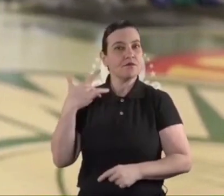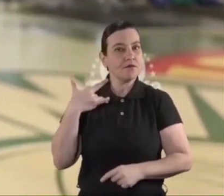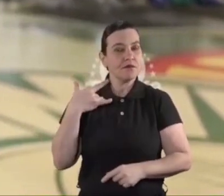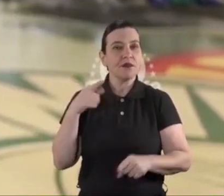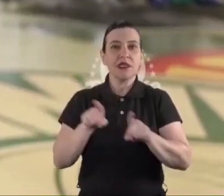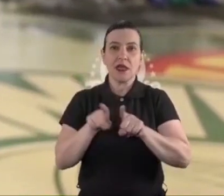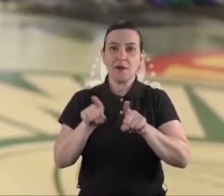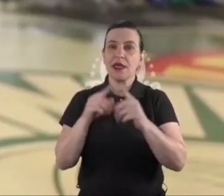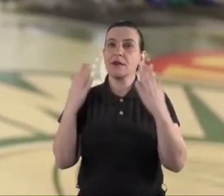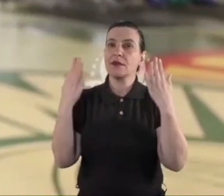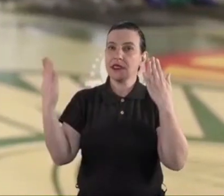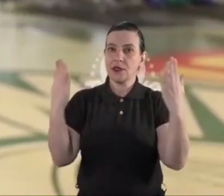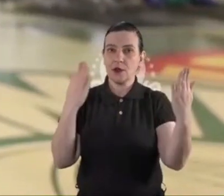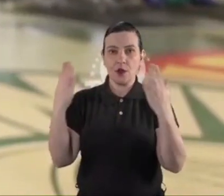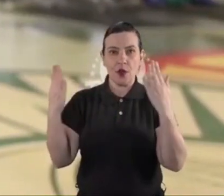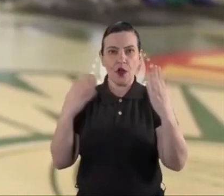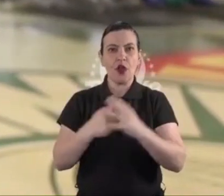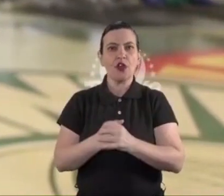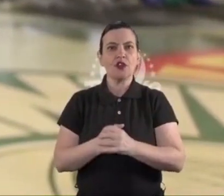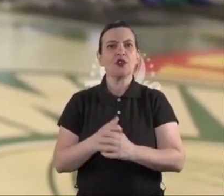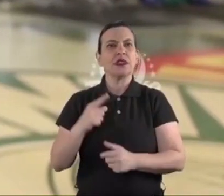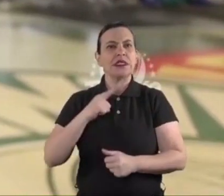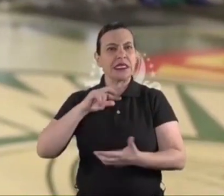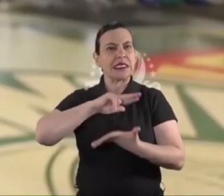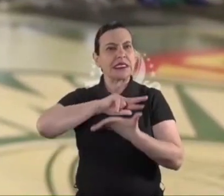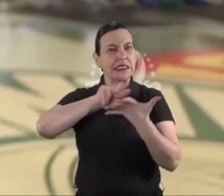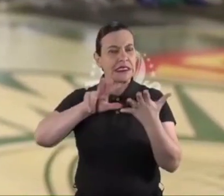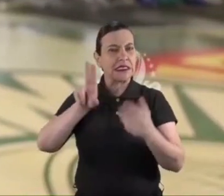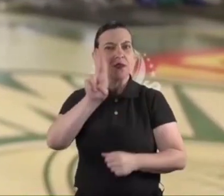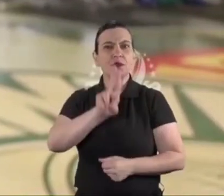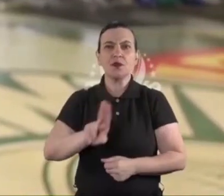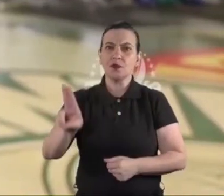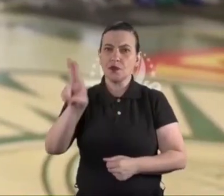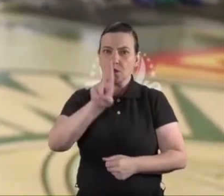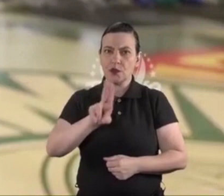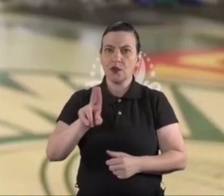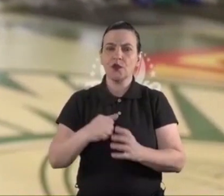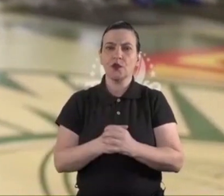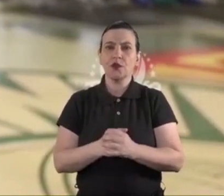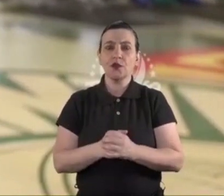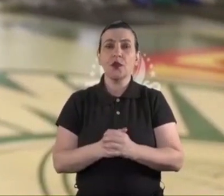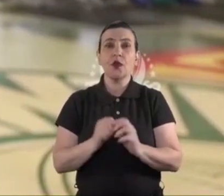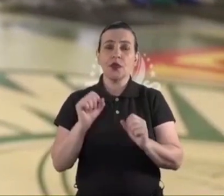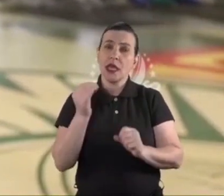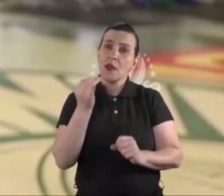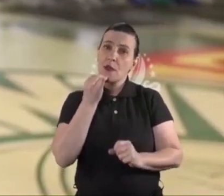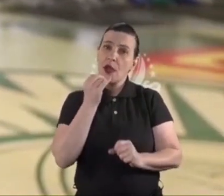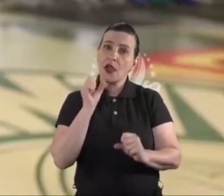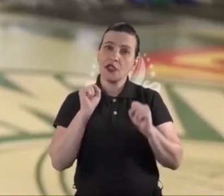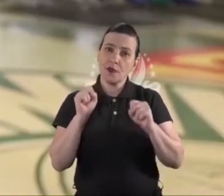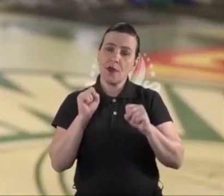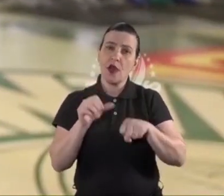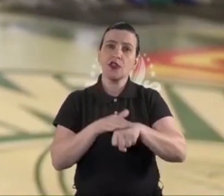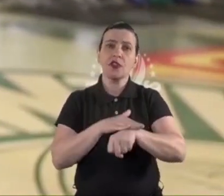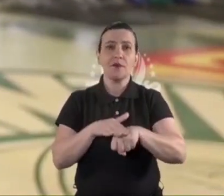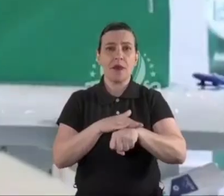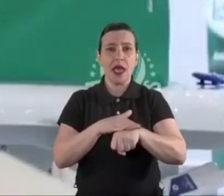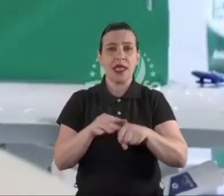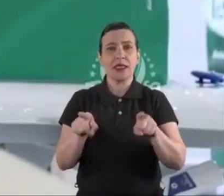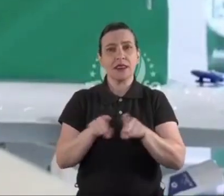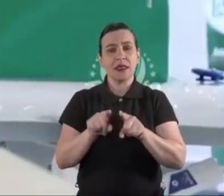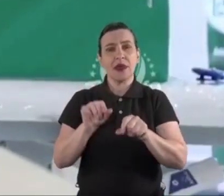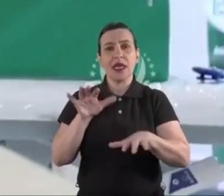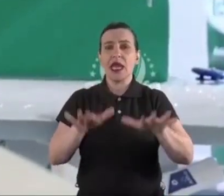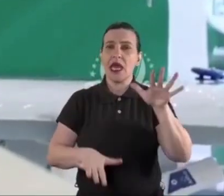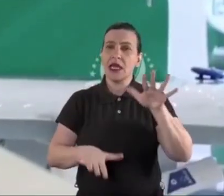e psicológico. Existem algumas formas de utilização, através do uso tópico, ou seja, através da pele, muitas